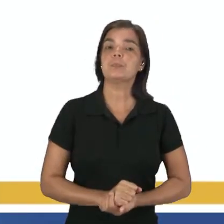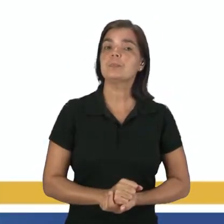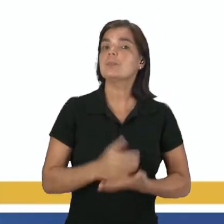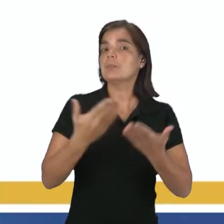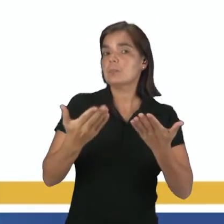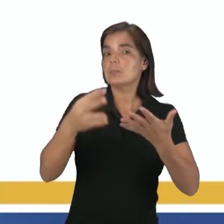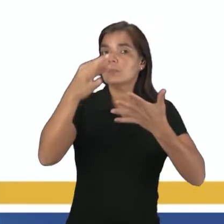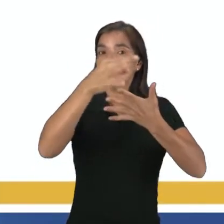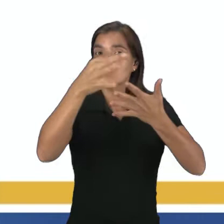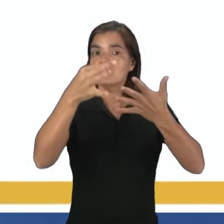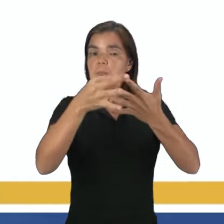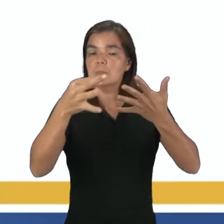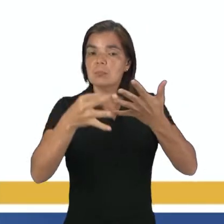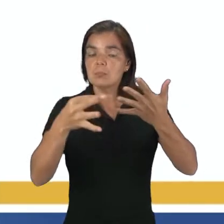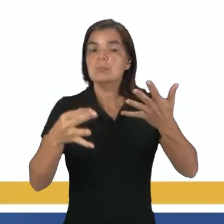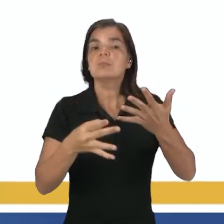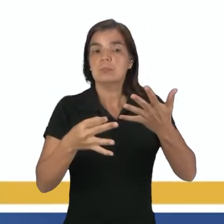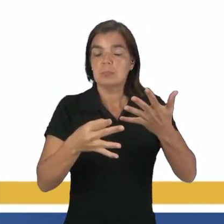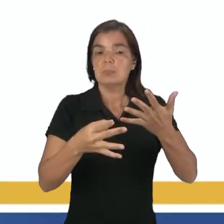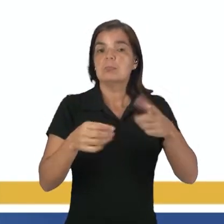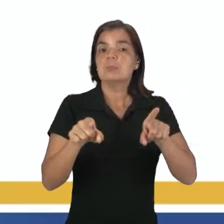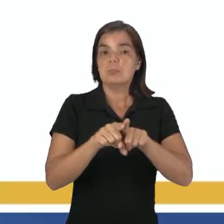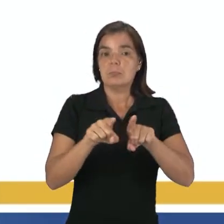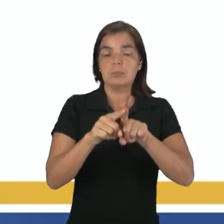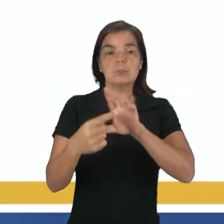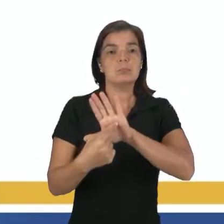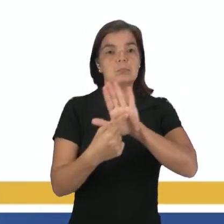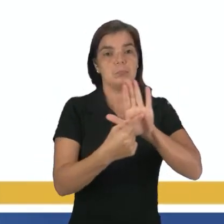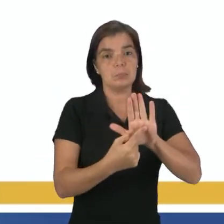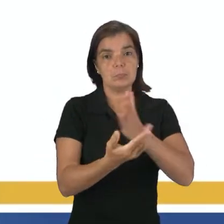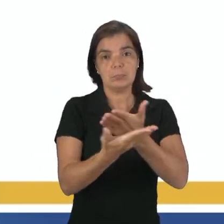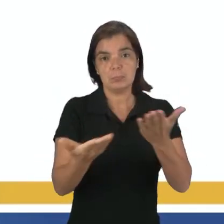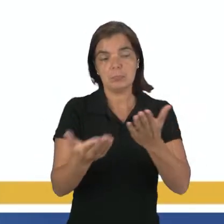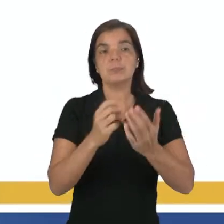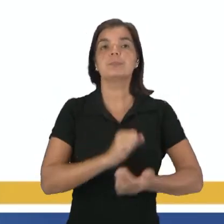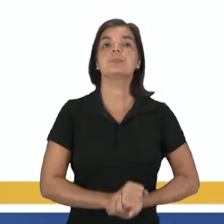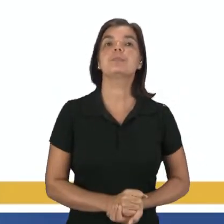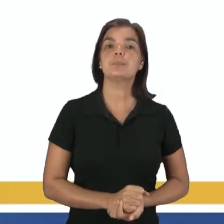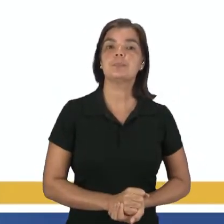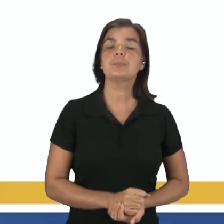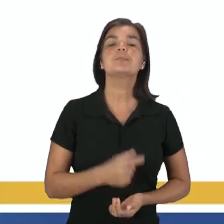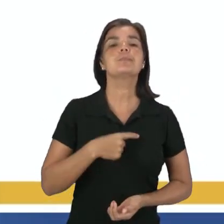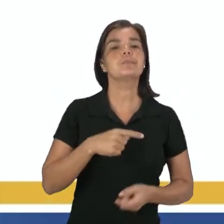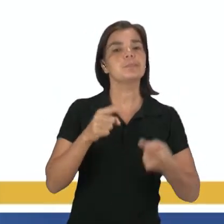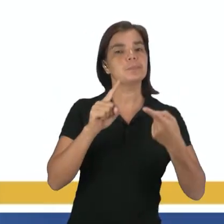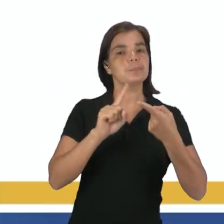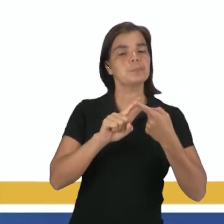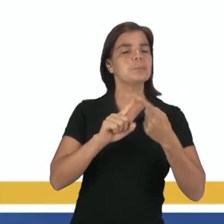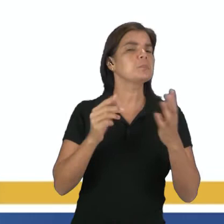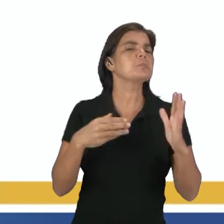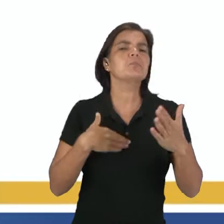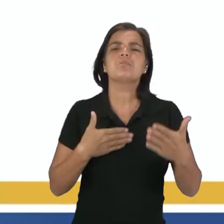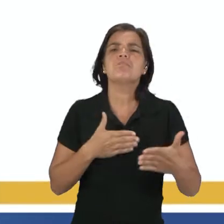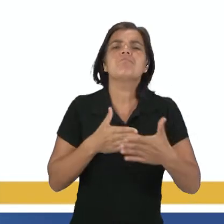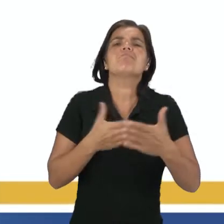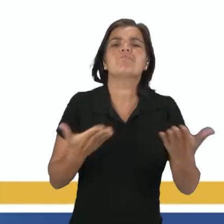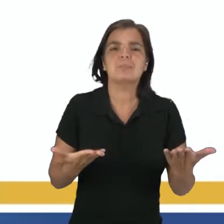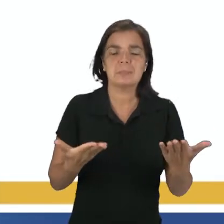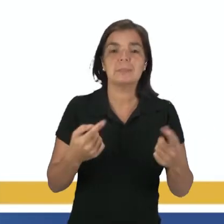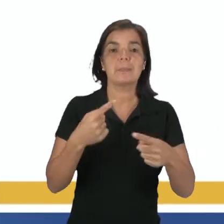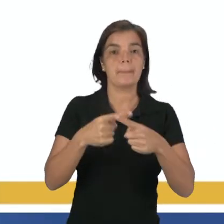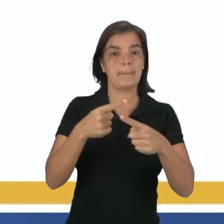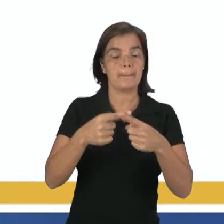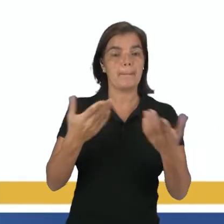Francesa e alguns apontamentos estão sendo apresentados a todos vocês. São impactos. Por que impactos?